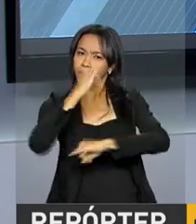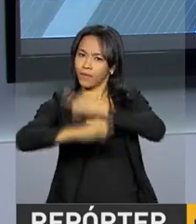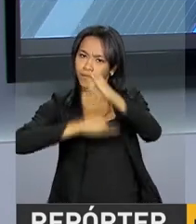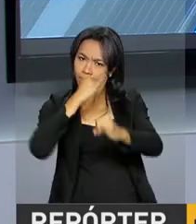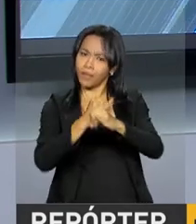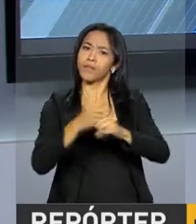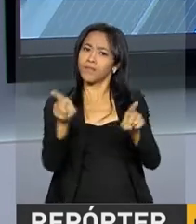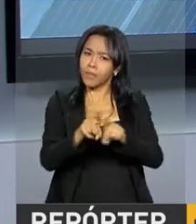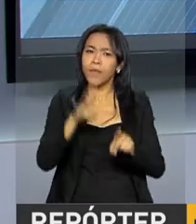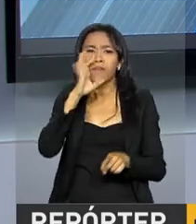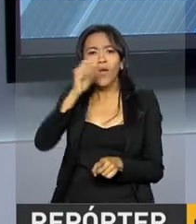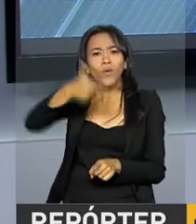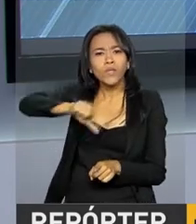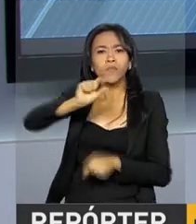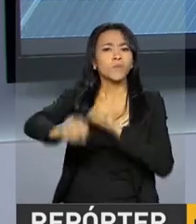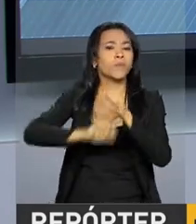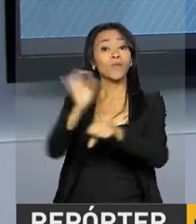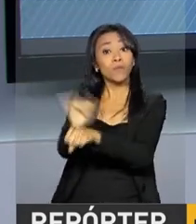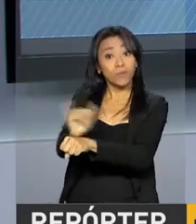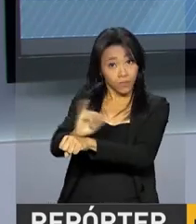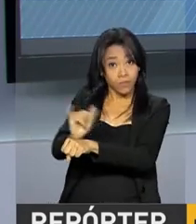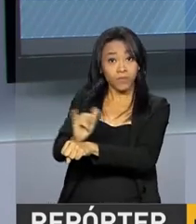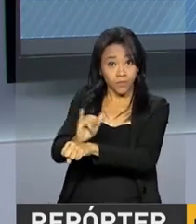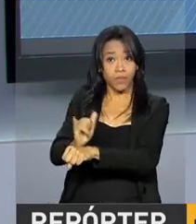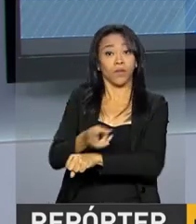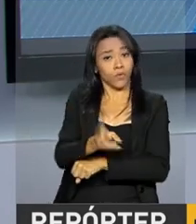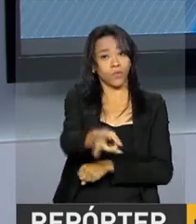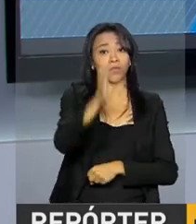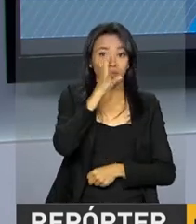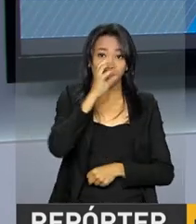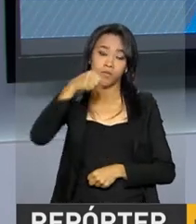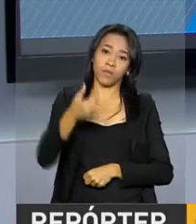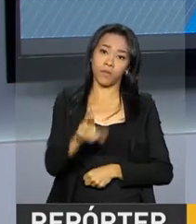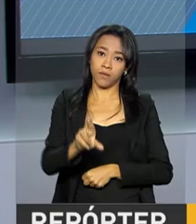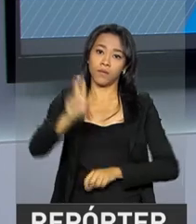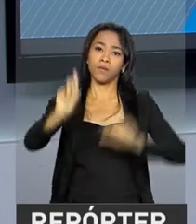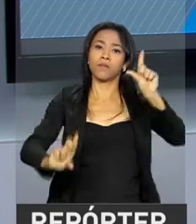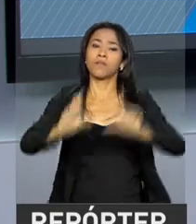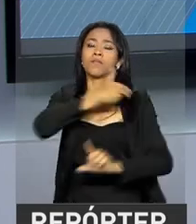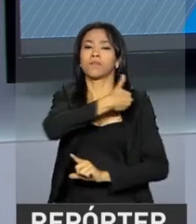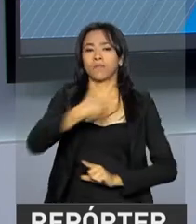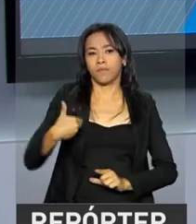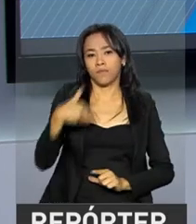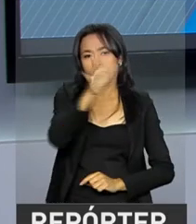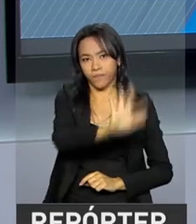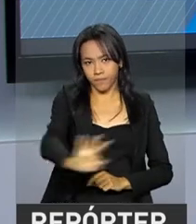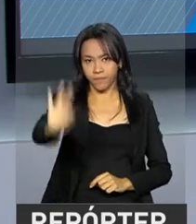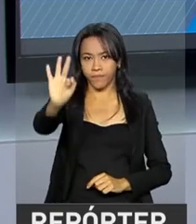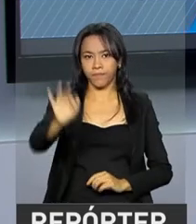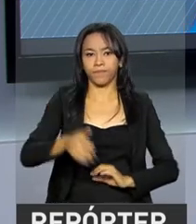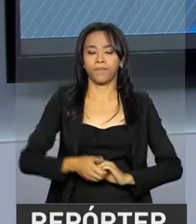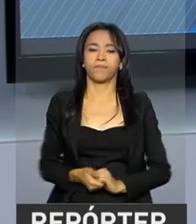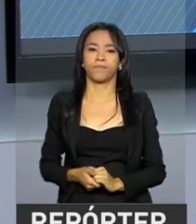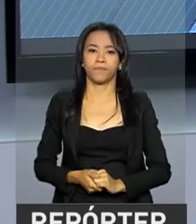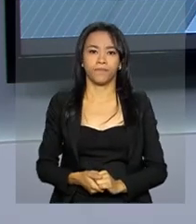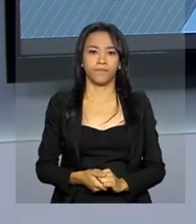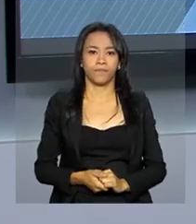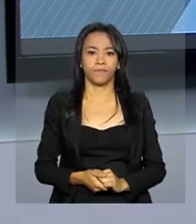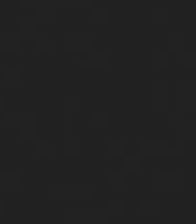internet reveja nossas reportagens no youtube continue com a gente na nbr a tv do governo federal